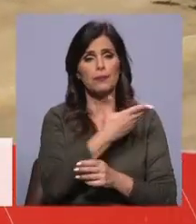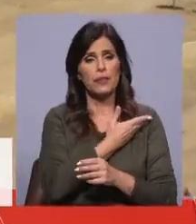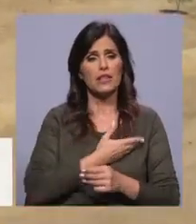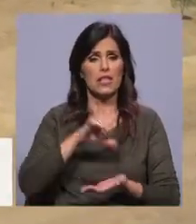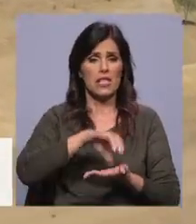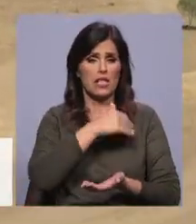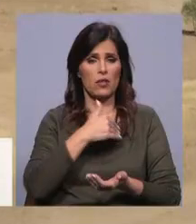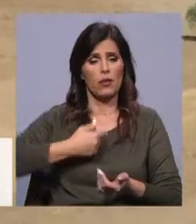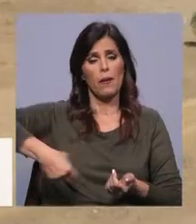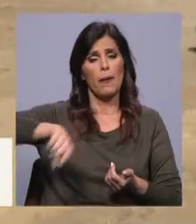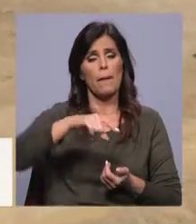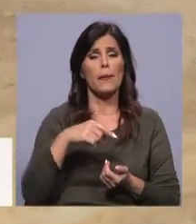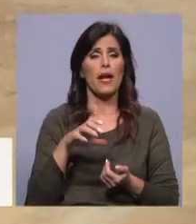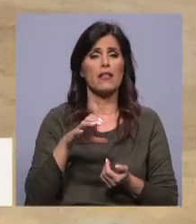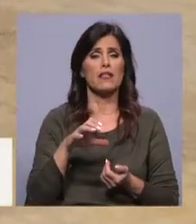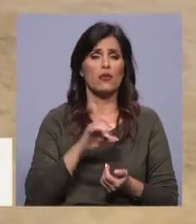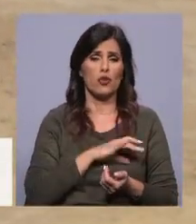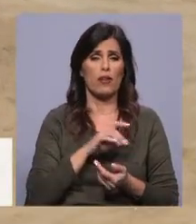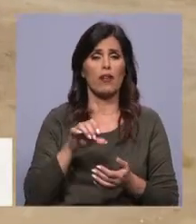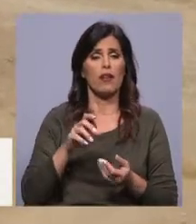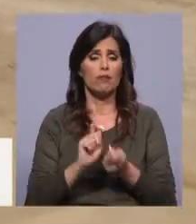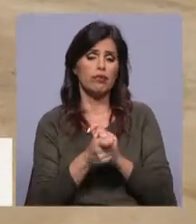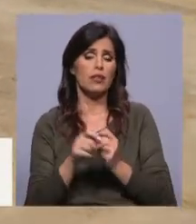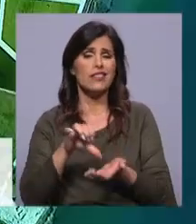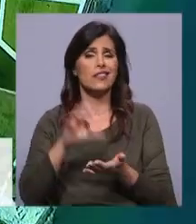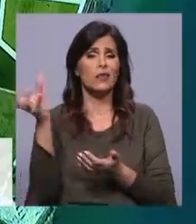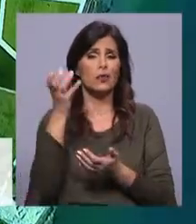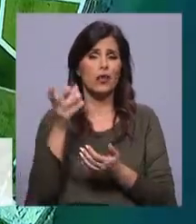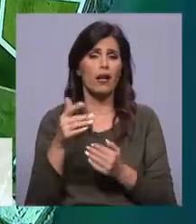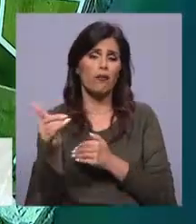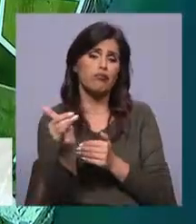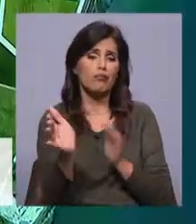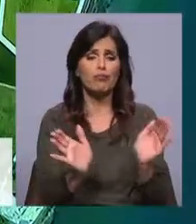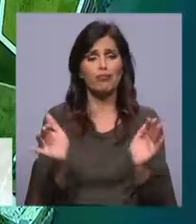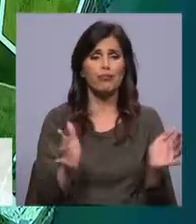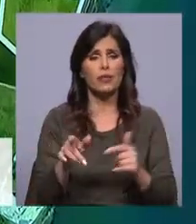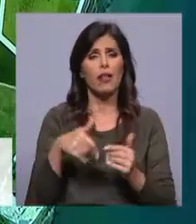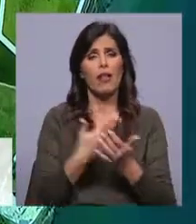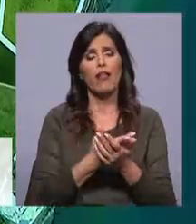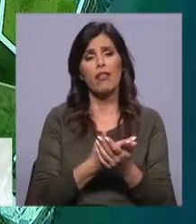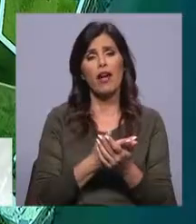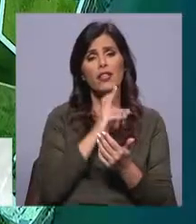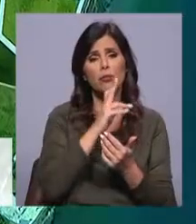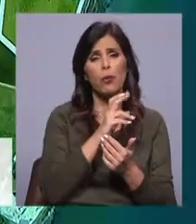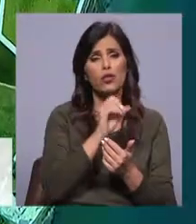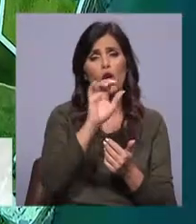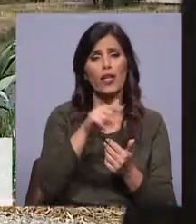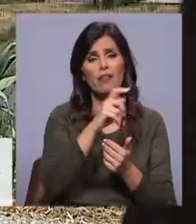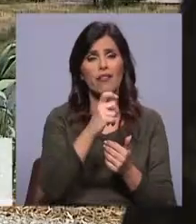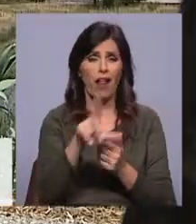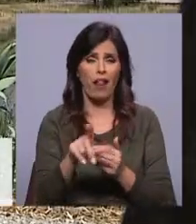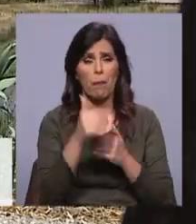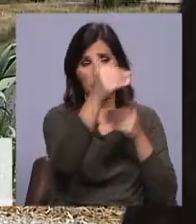Centro de Saúde na Praça dos Chile e fazer um centro cultural que serve de média dimensão ou de bairro serve parte oriental da cidade ah